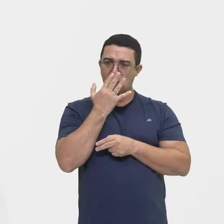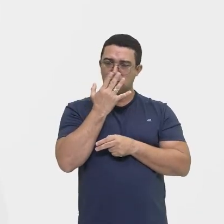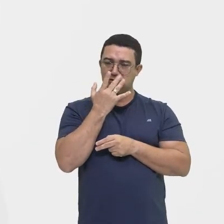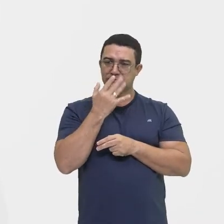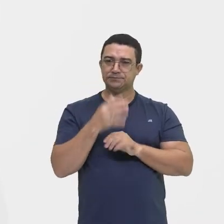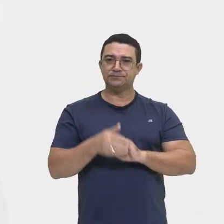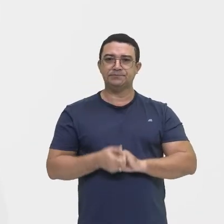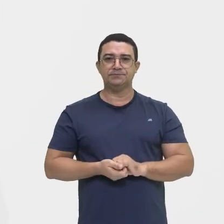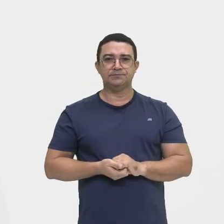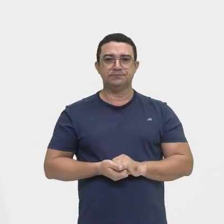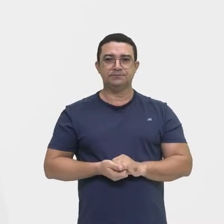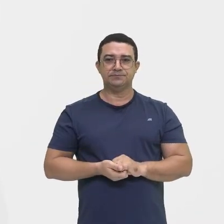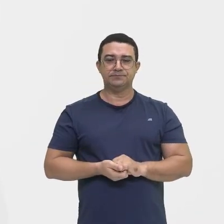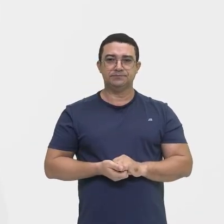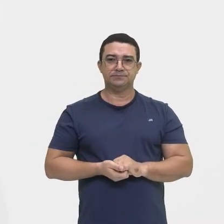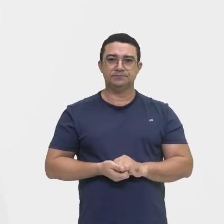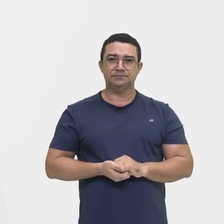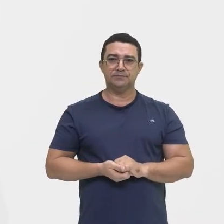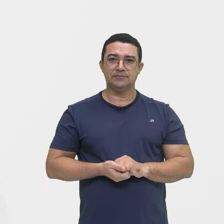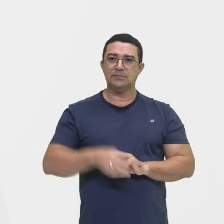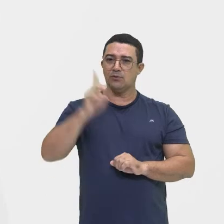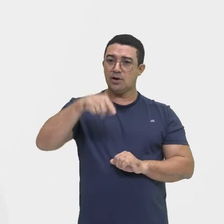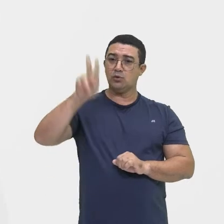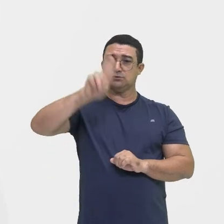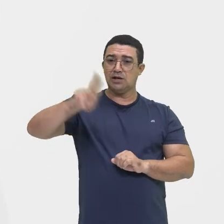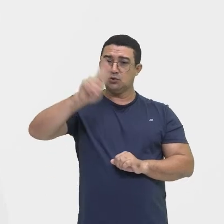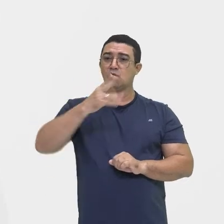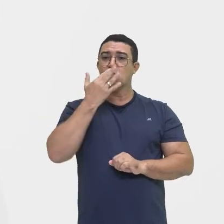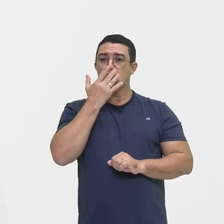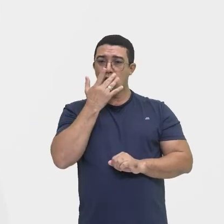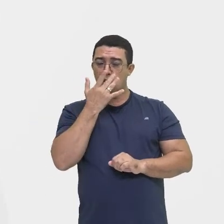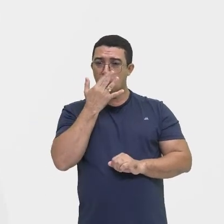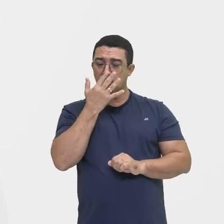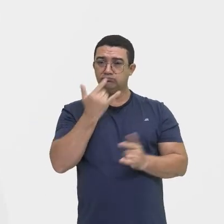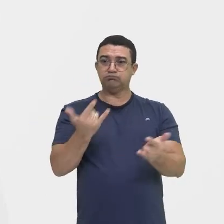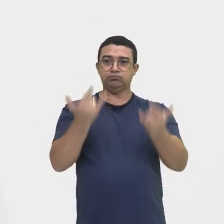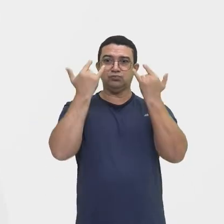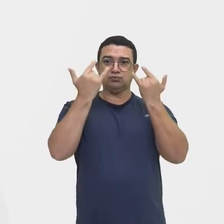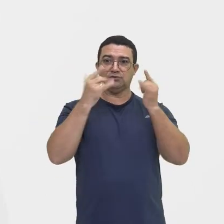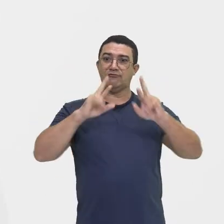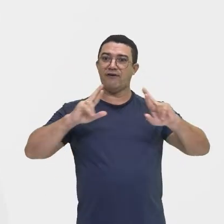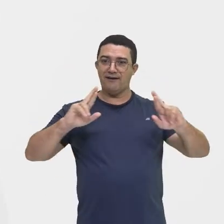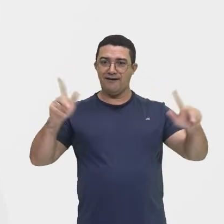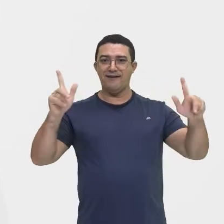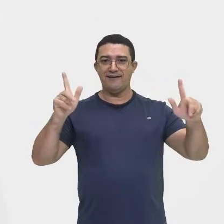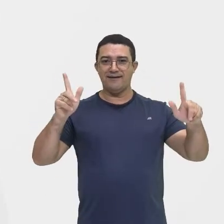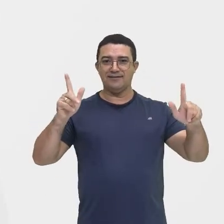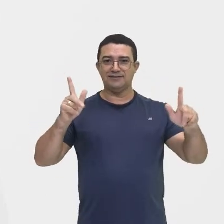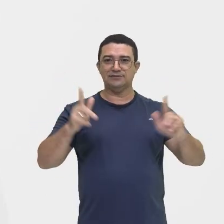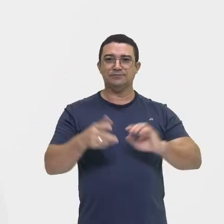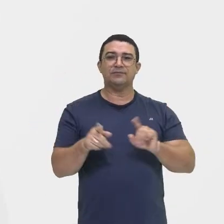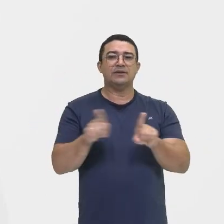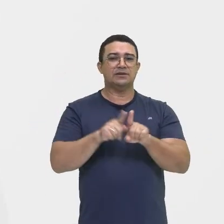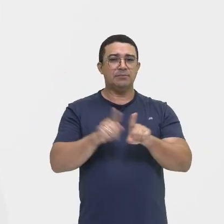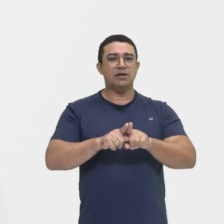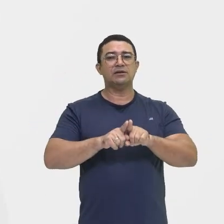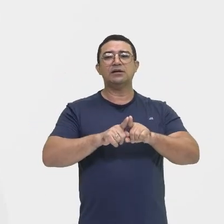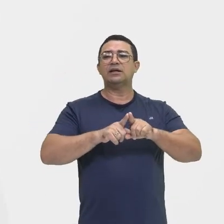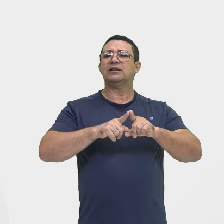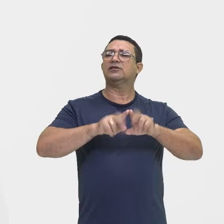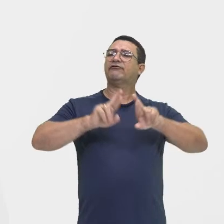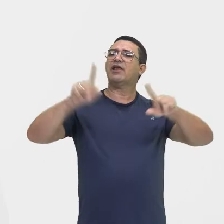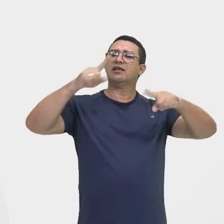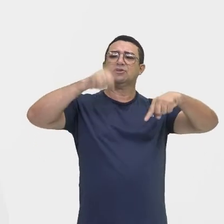obra ela foi composta. São utilizadas cores que provocam grandes contrastes, além de diferentes níveis